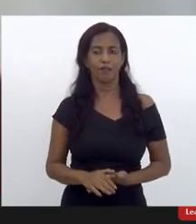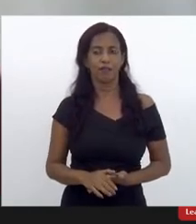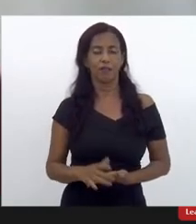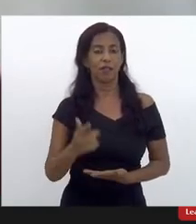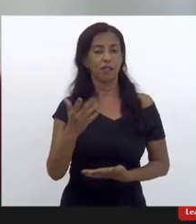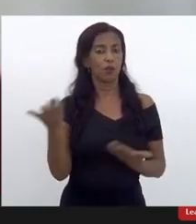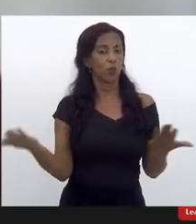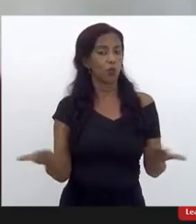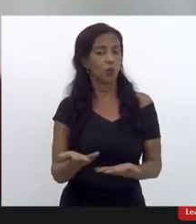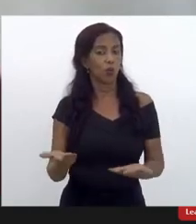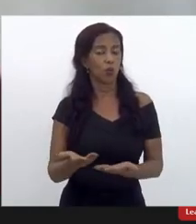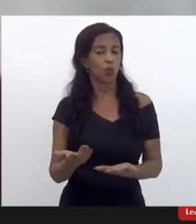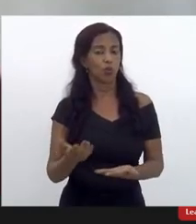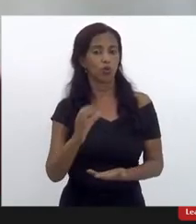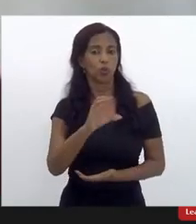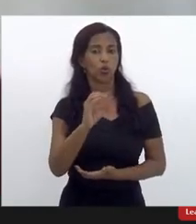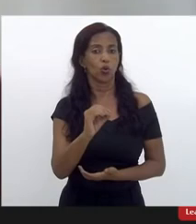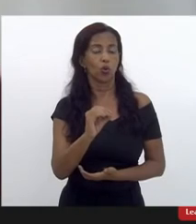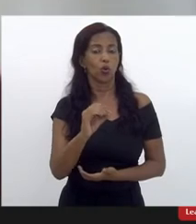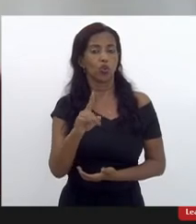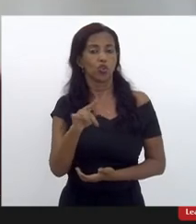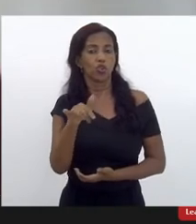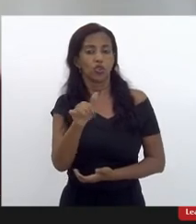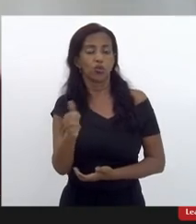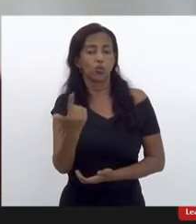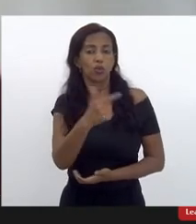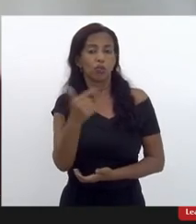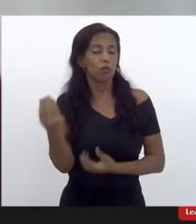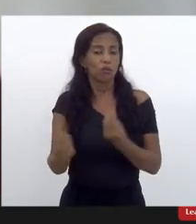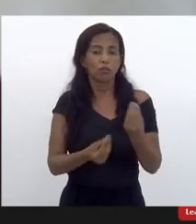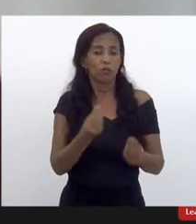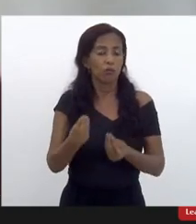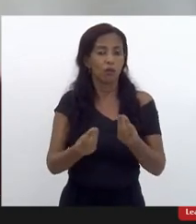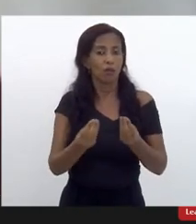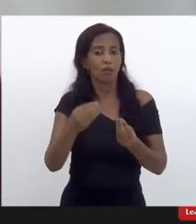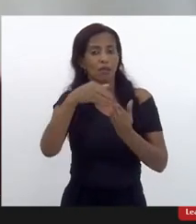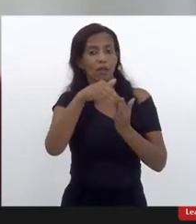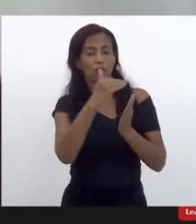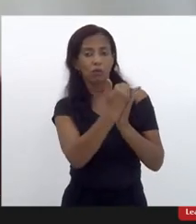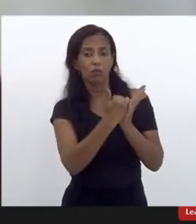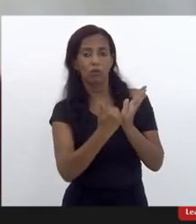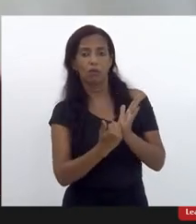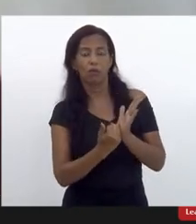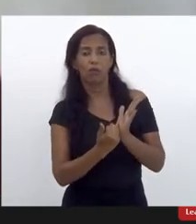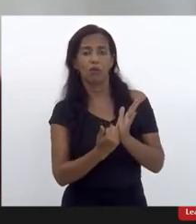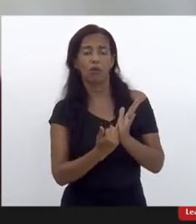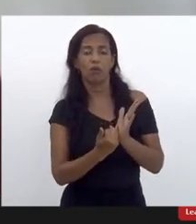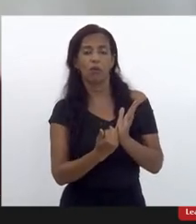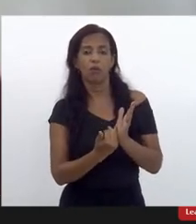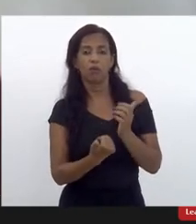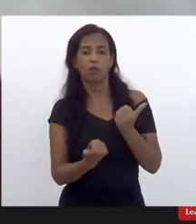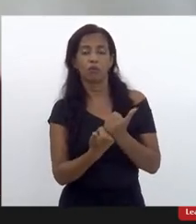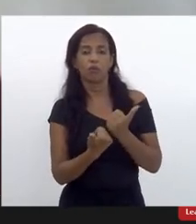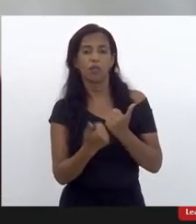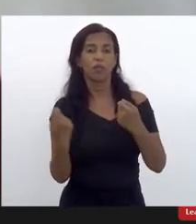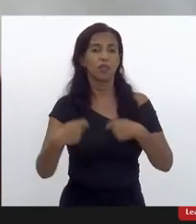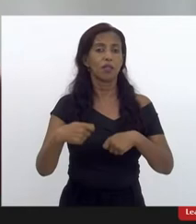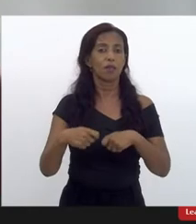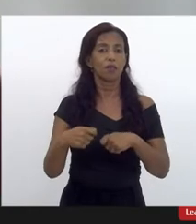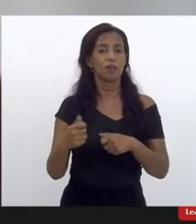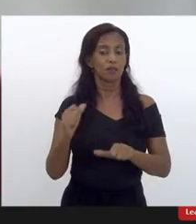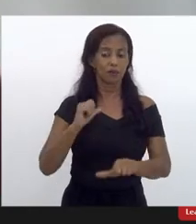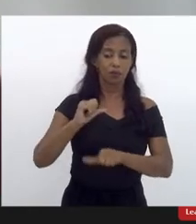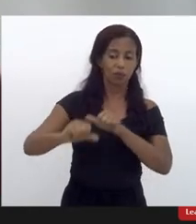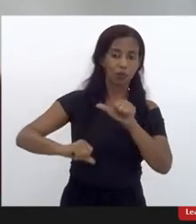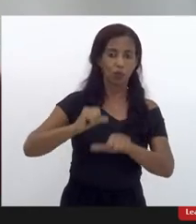o cogestor não recebe porque não tem condição hoje dentro do quadro de cargos comissionados dentro da FATEC que precisa ser